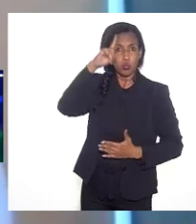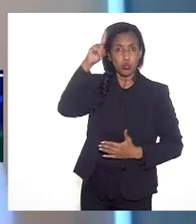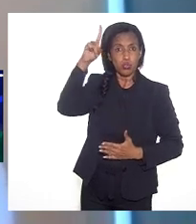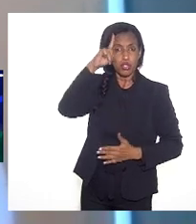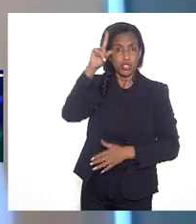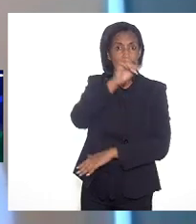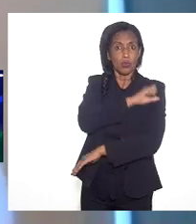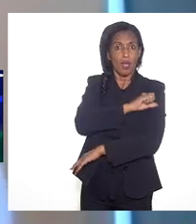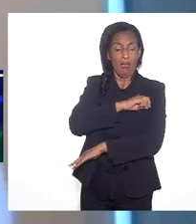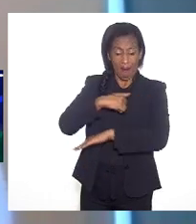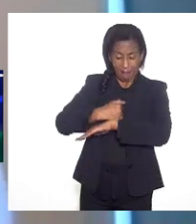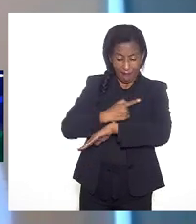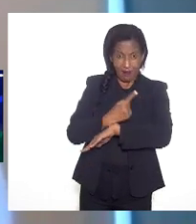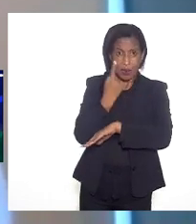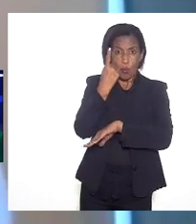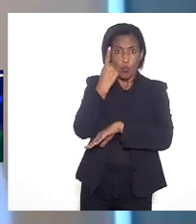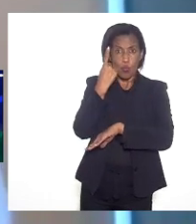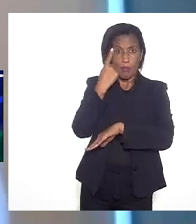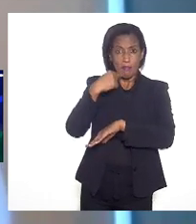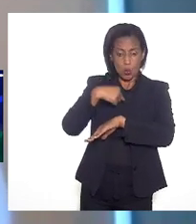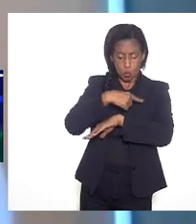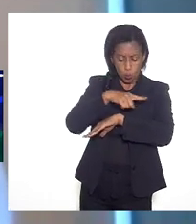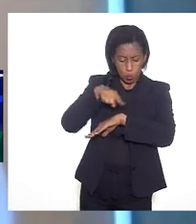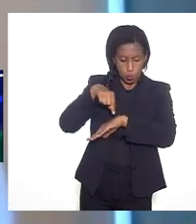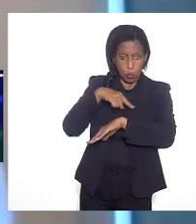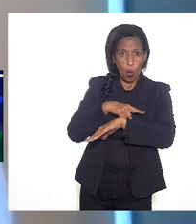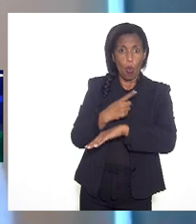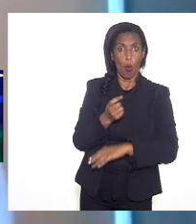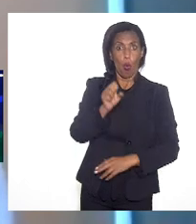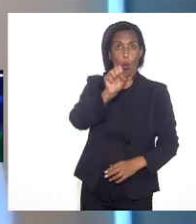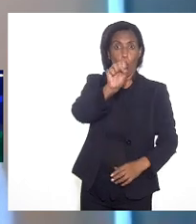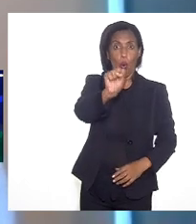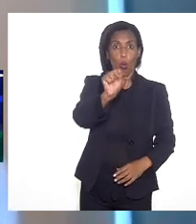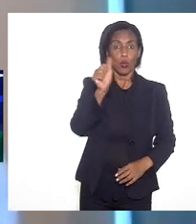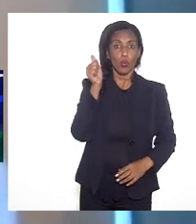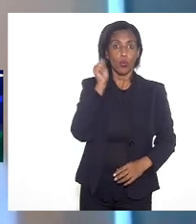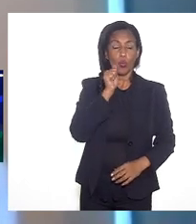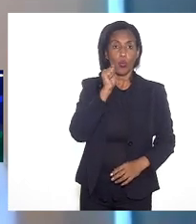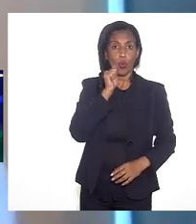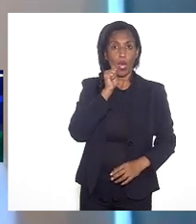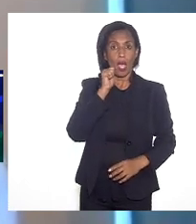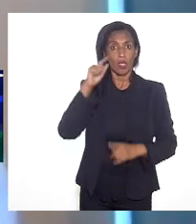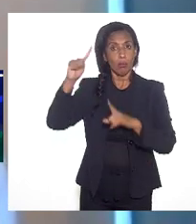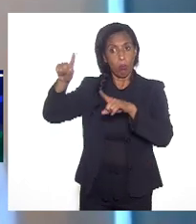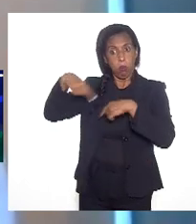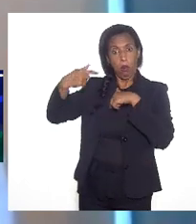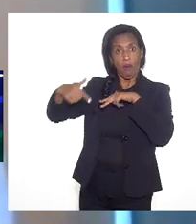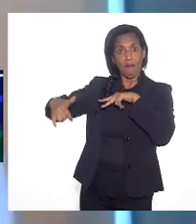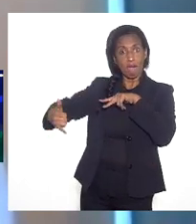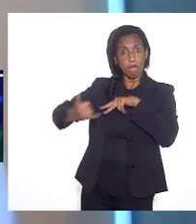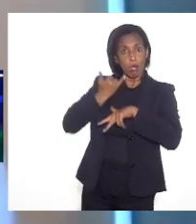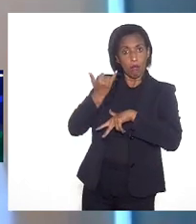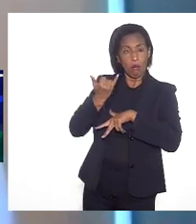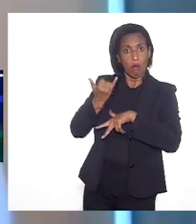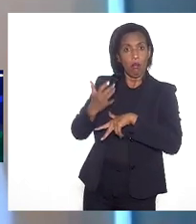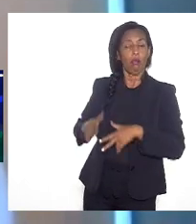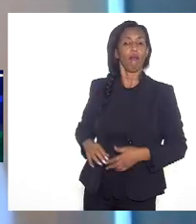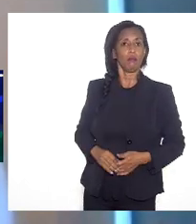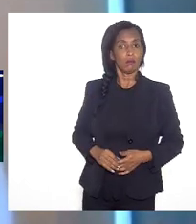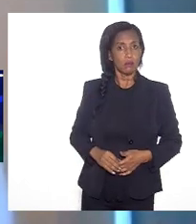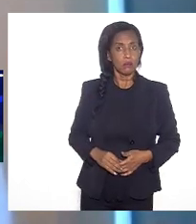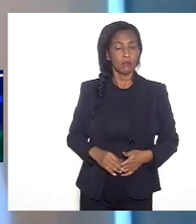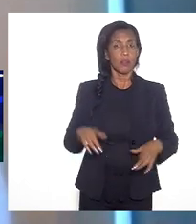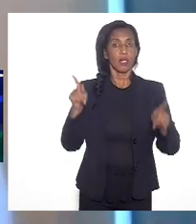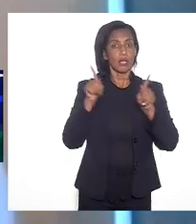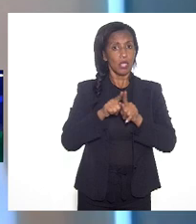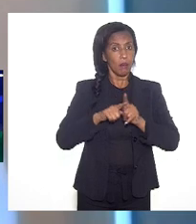cada minuto, 8 mulheres foram agredidas no Brasil no ano passado. Eu gostaria também de